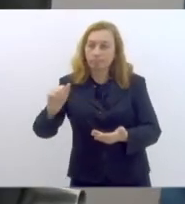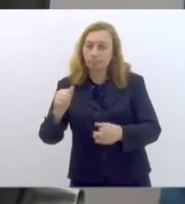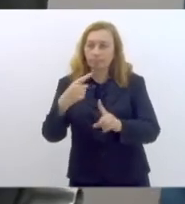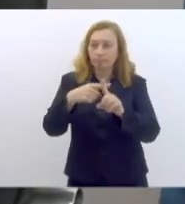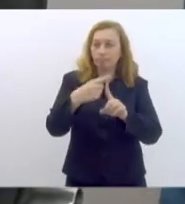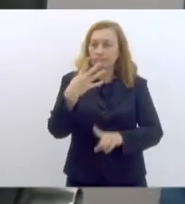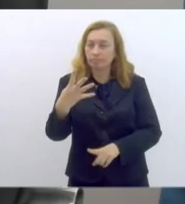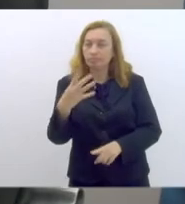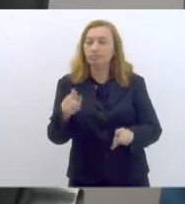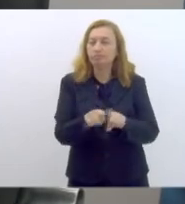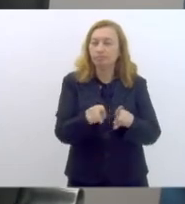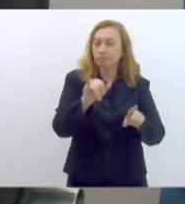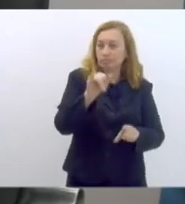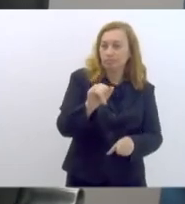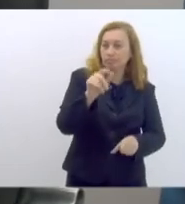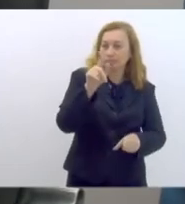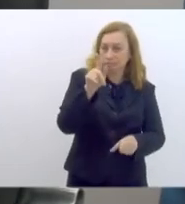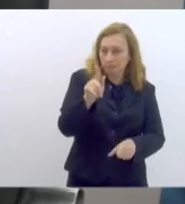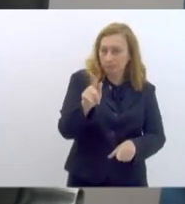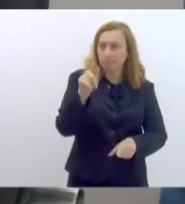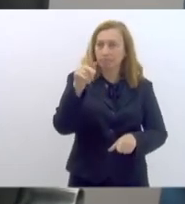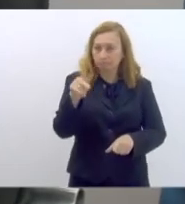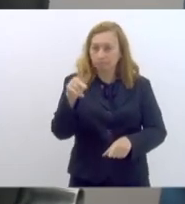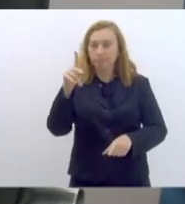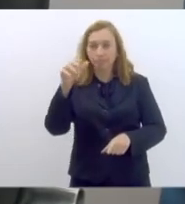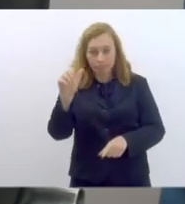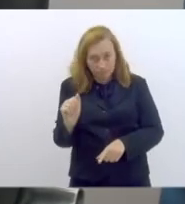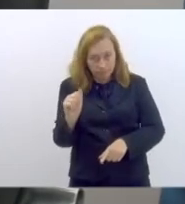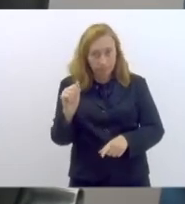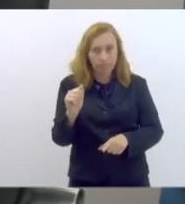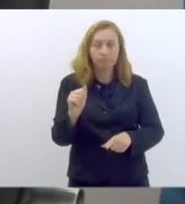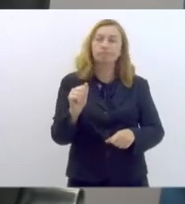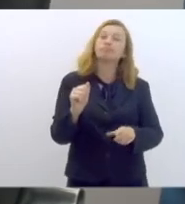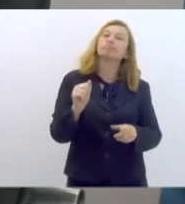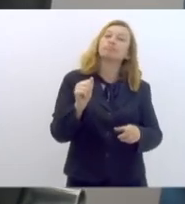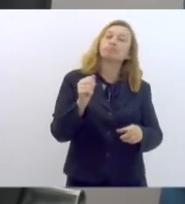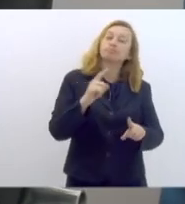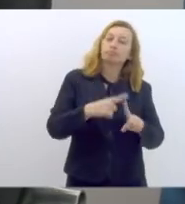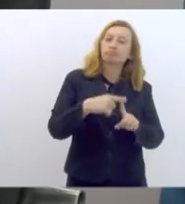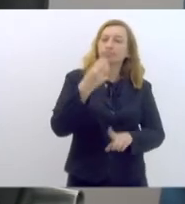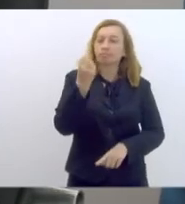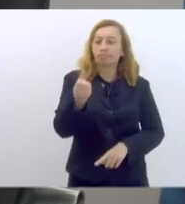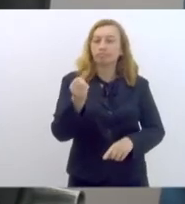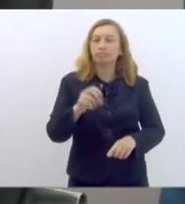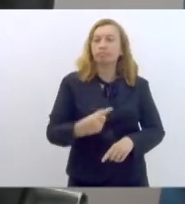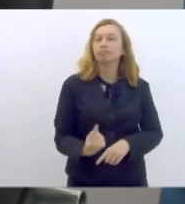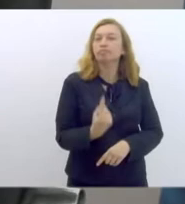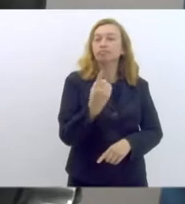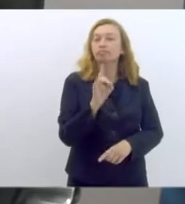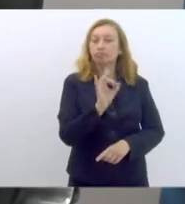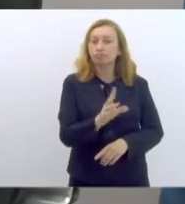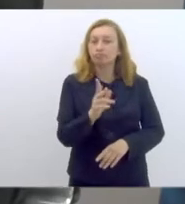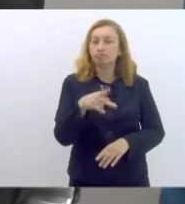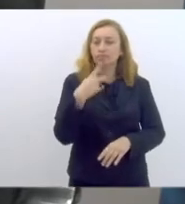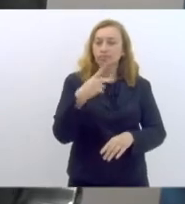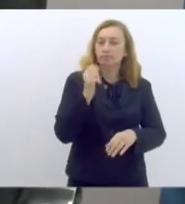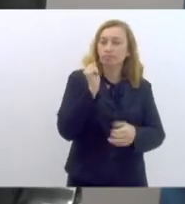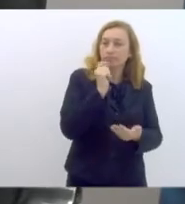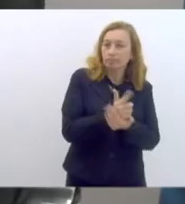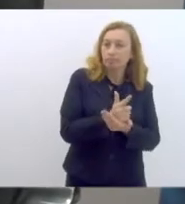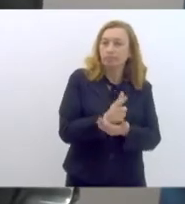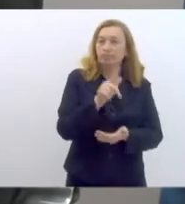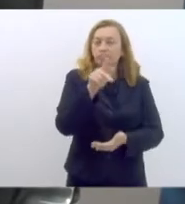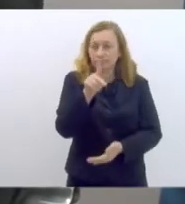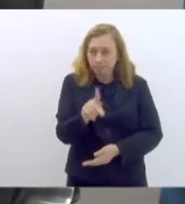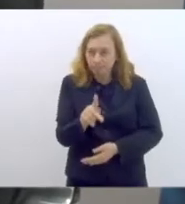em IGPM mais 6, IGPDI mais 6. O único índice que ele excita e paga é o